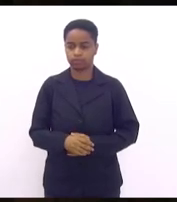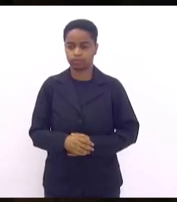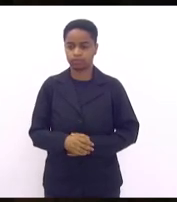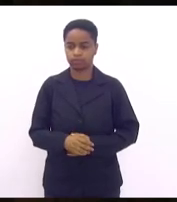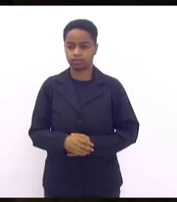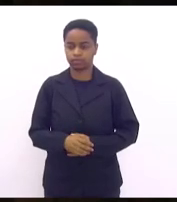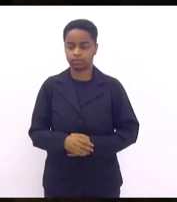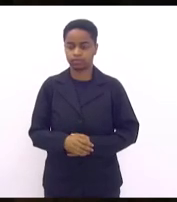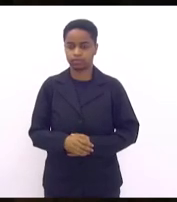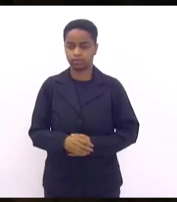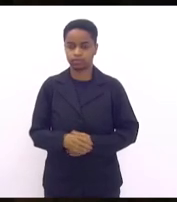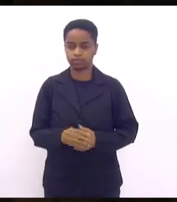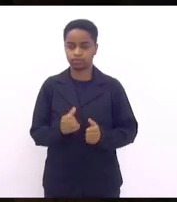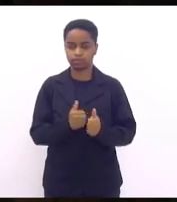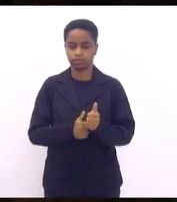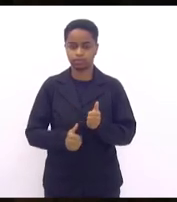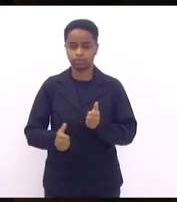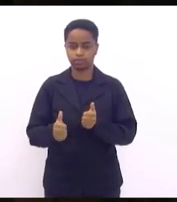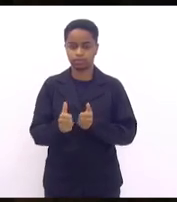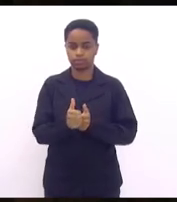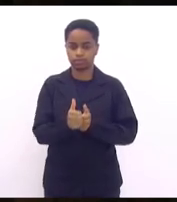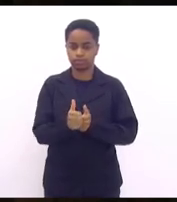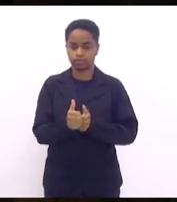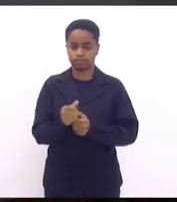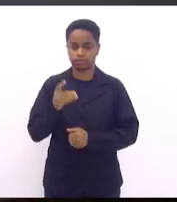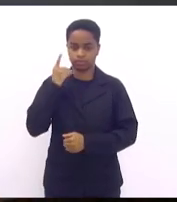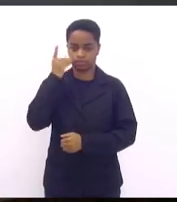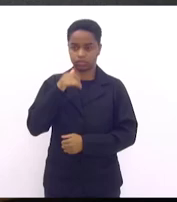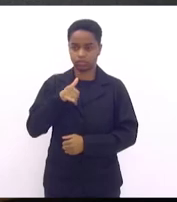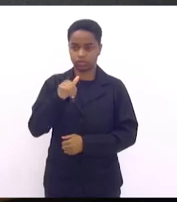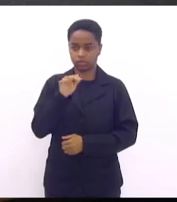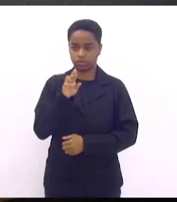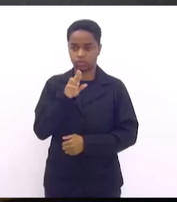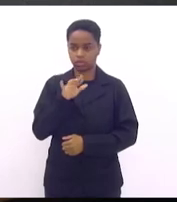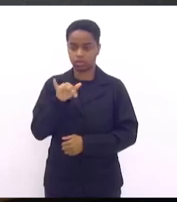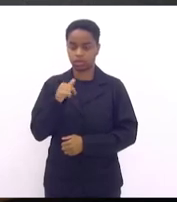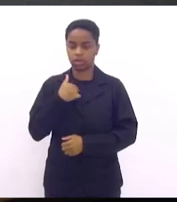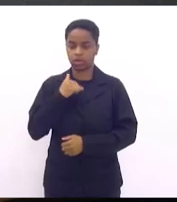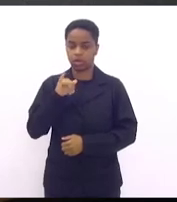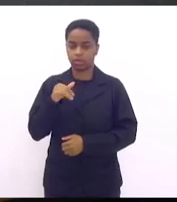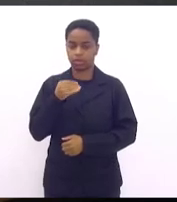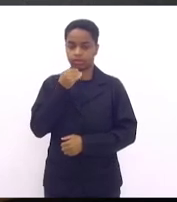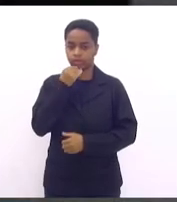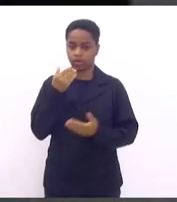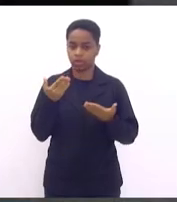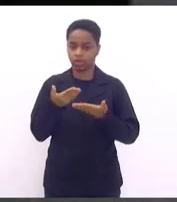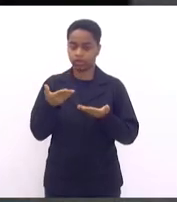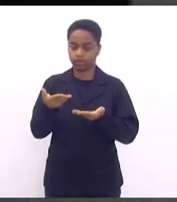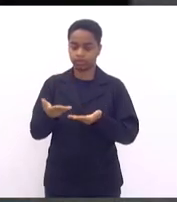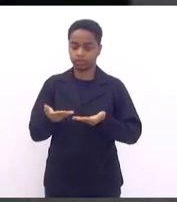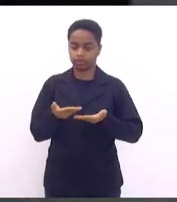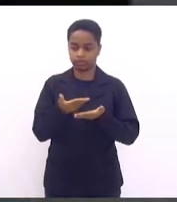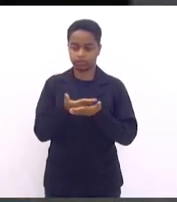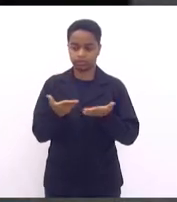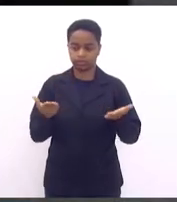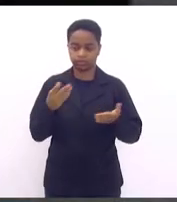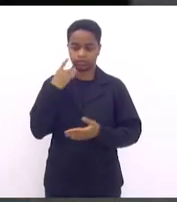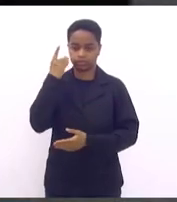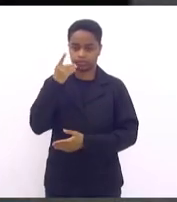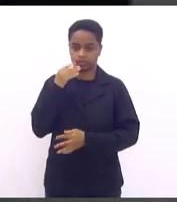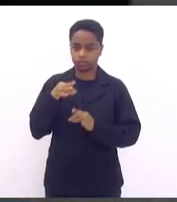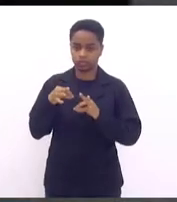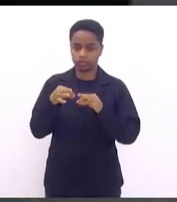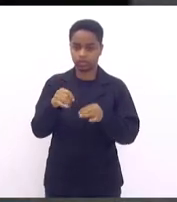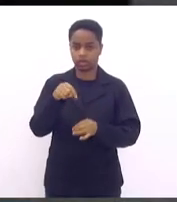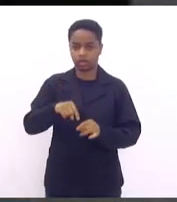Pela ordem, senhora presidenta. É, pois não, deputado Yuri. Só queria aproveitar o final da sessão para fazer um convite a todos os deputados e deputadas dessa